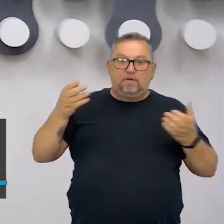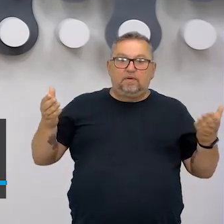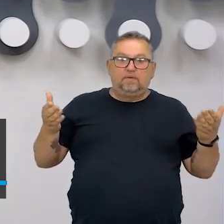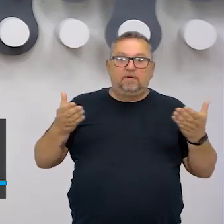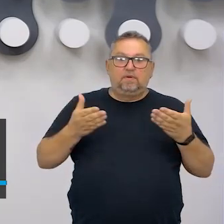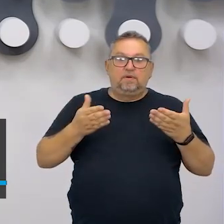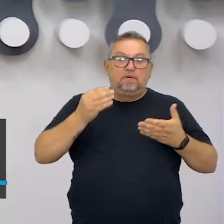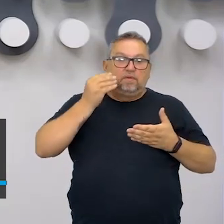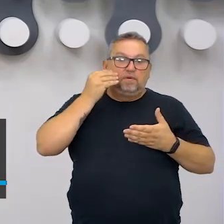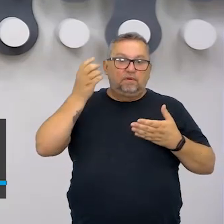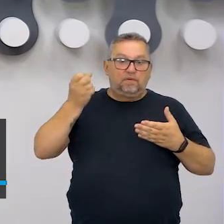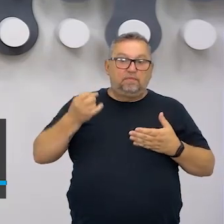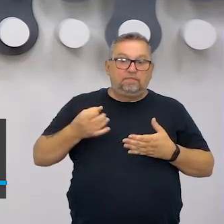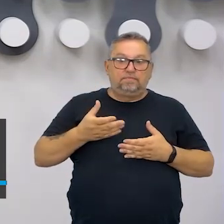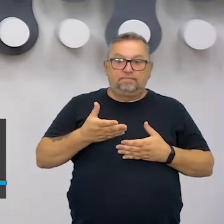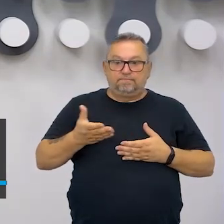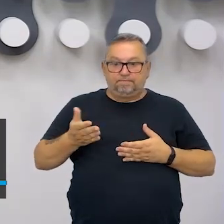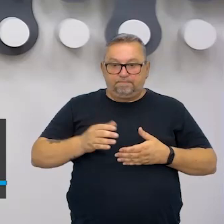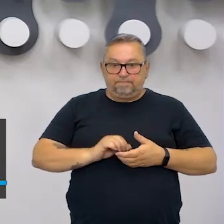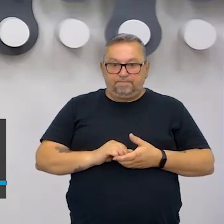vou tentar explicar para vocês.